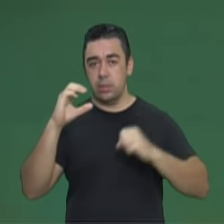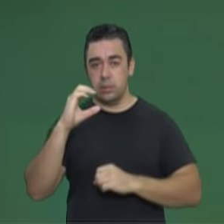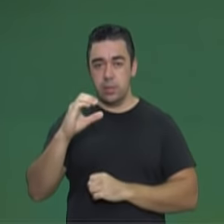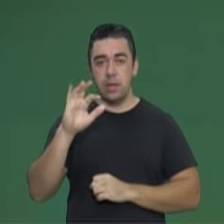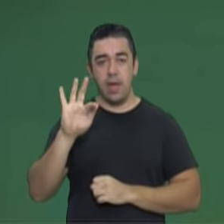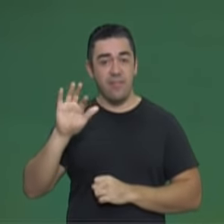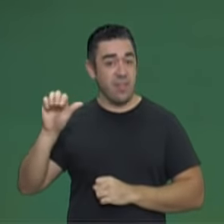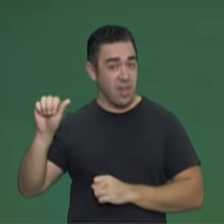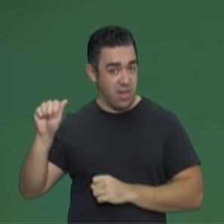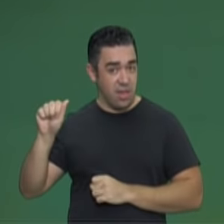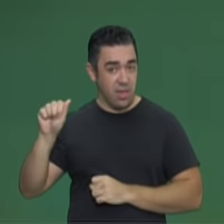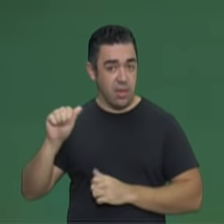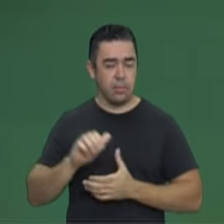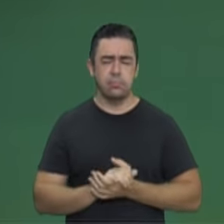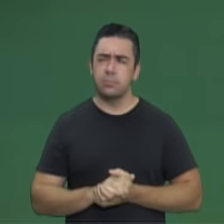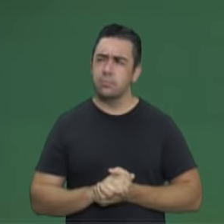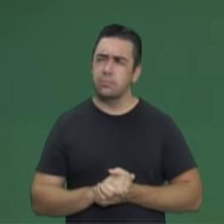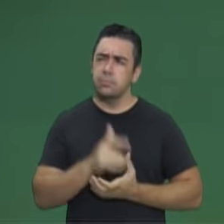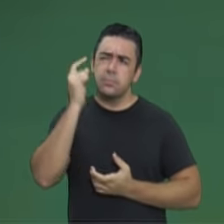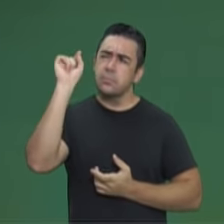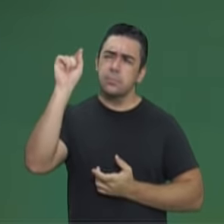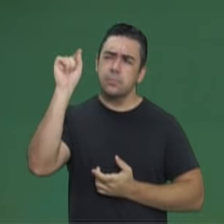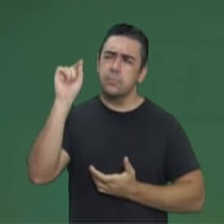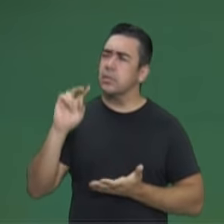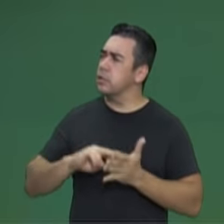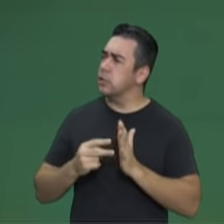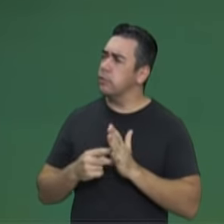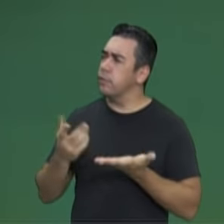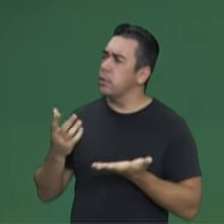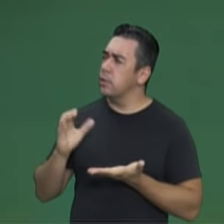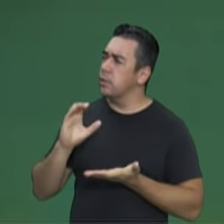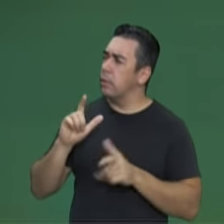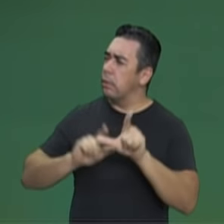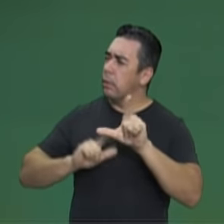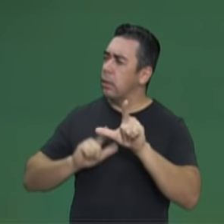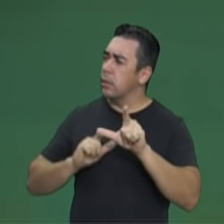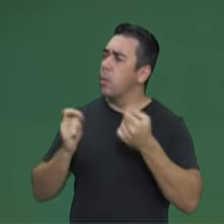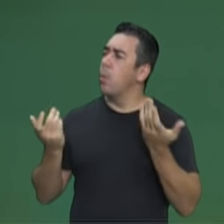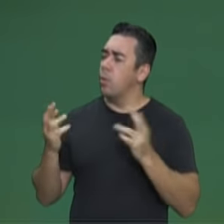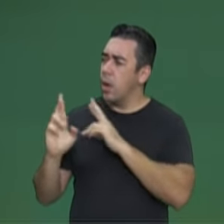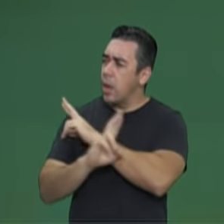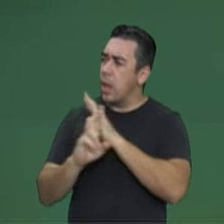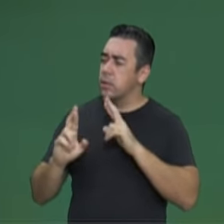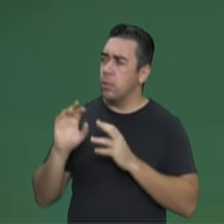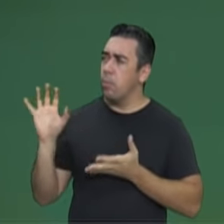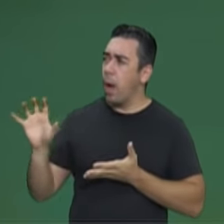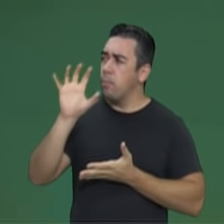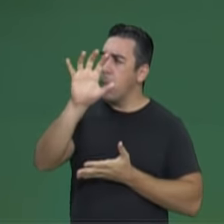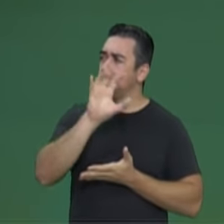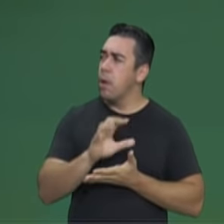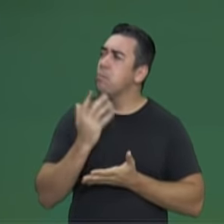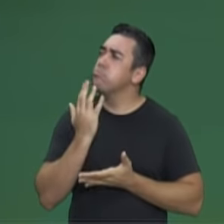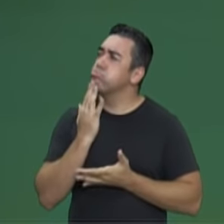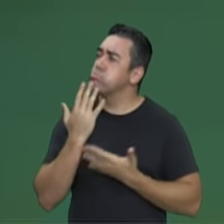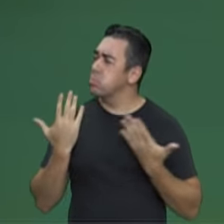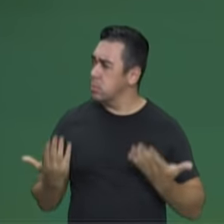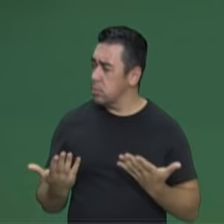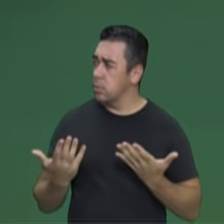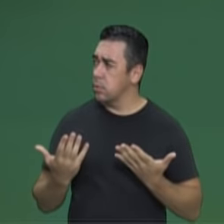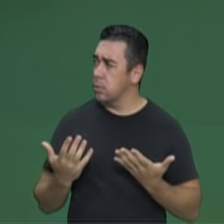CFA. Talvez esteja se perguntando o que significam essas letras. Qual é a relação entre essas letras que eu estou falando, entre